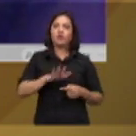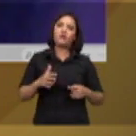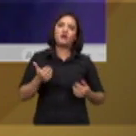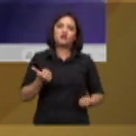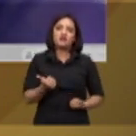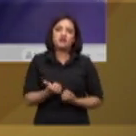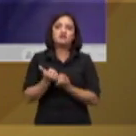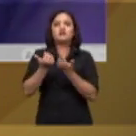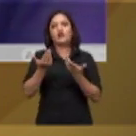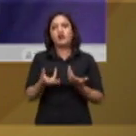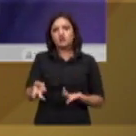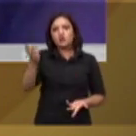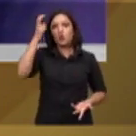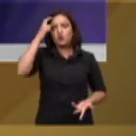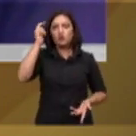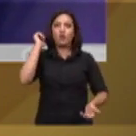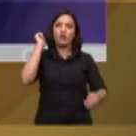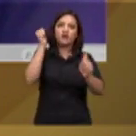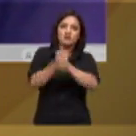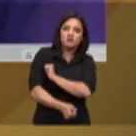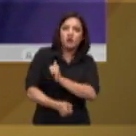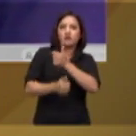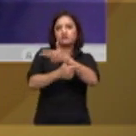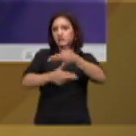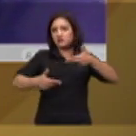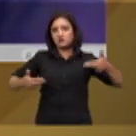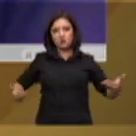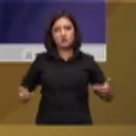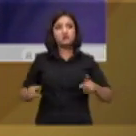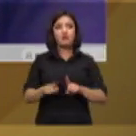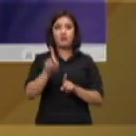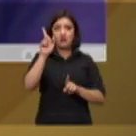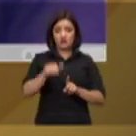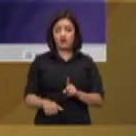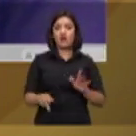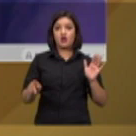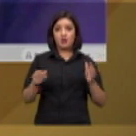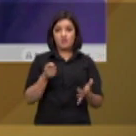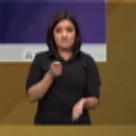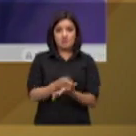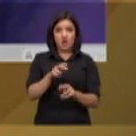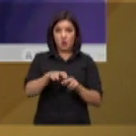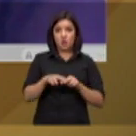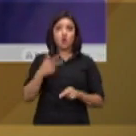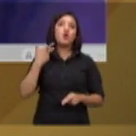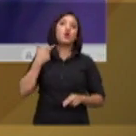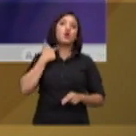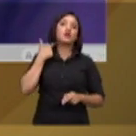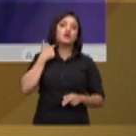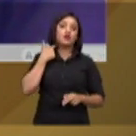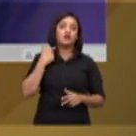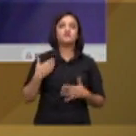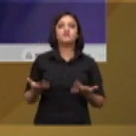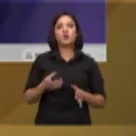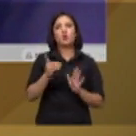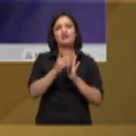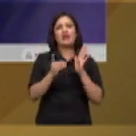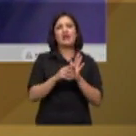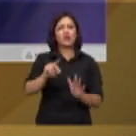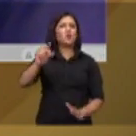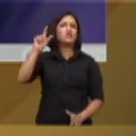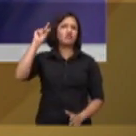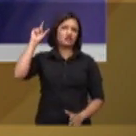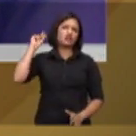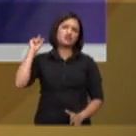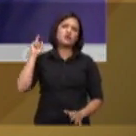assistência, cultura, esporte e outros valores que as loterias financiam. Então, é dizer, o decreto é velho, mas é